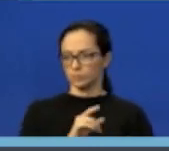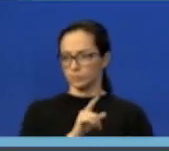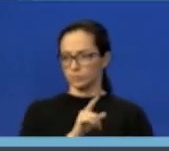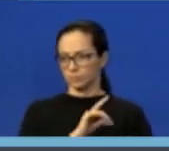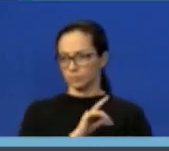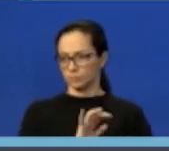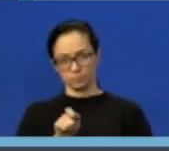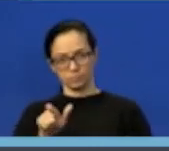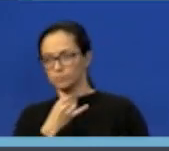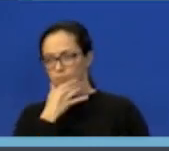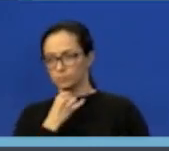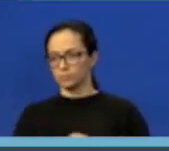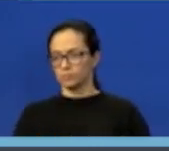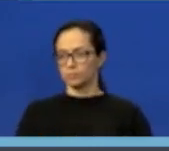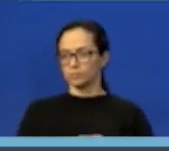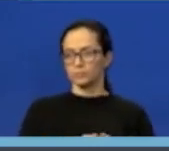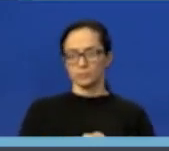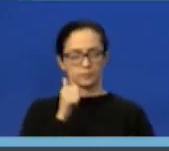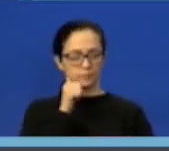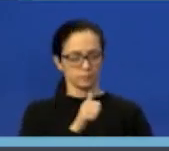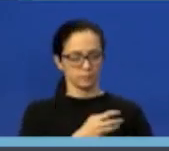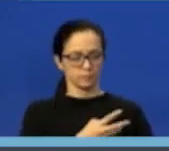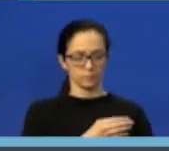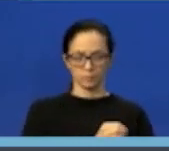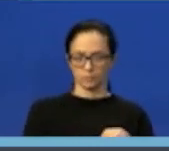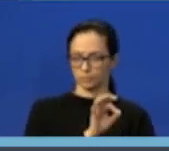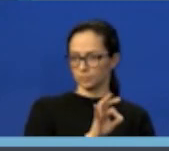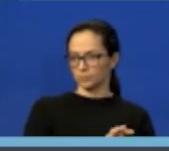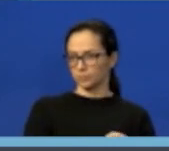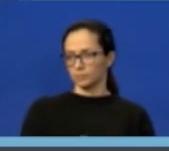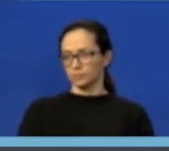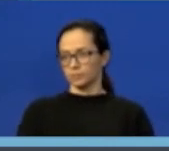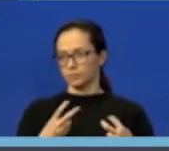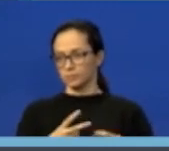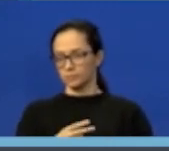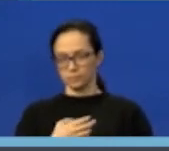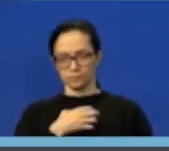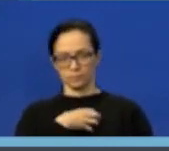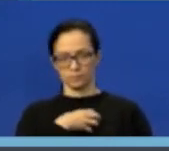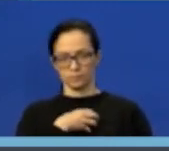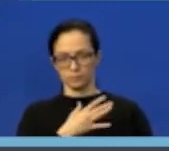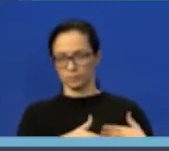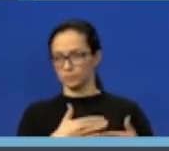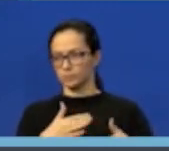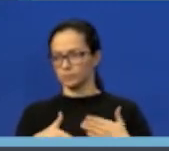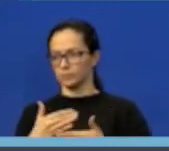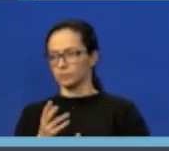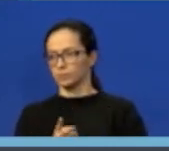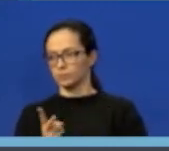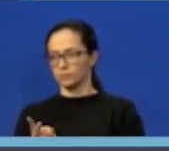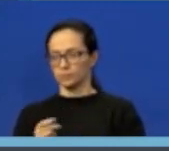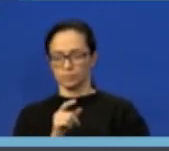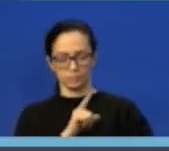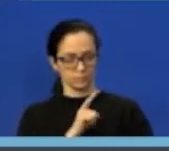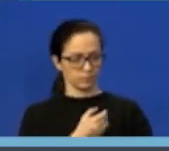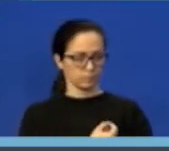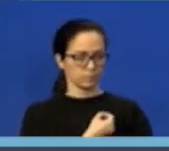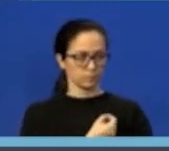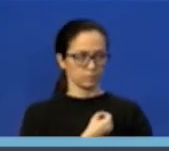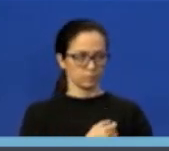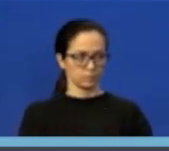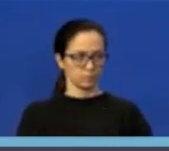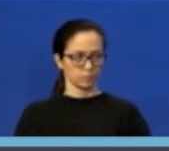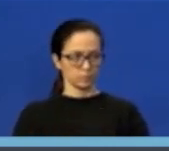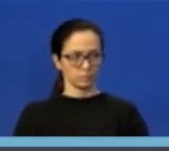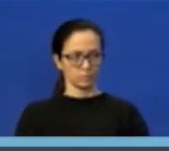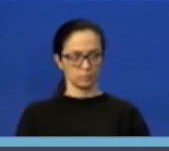homens. E 30% das mulheres apresentam infecção do trato urinário sintomática ao longo da vida. O que significa uma mulher apresentar